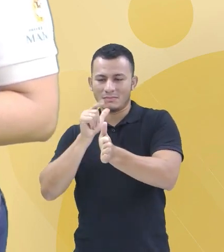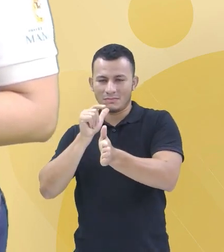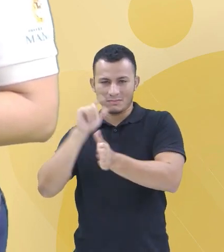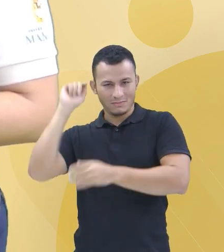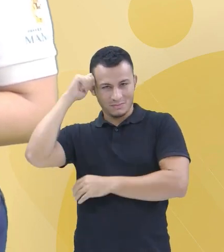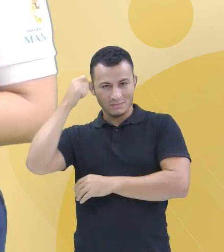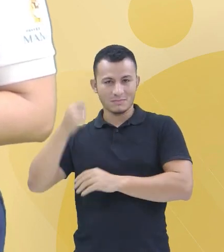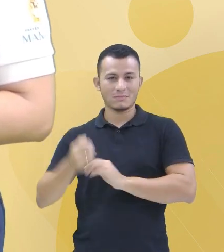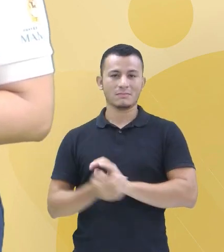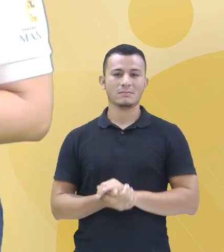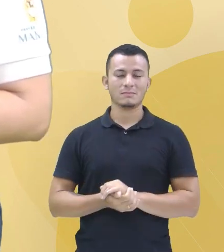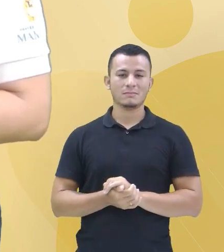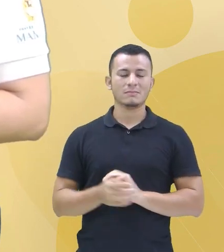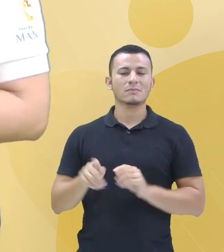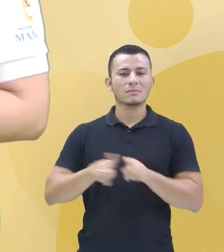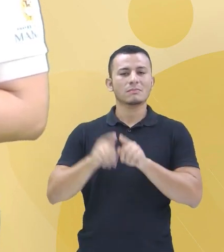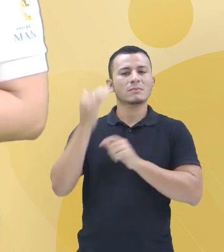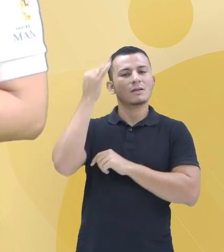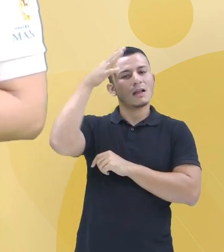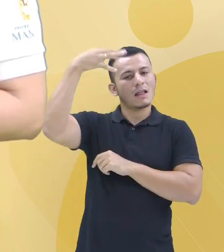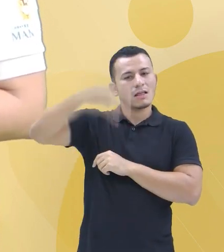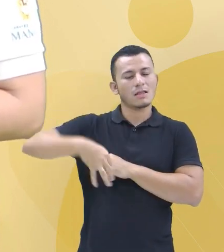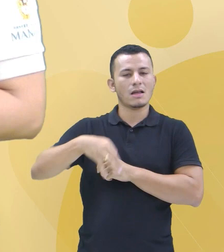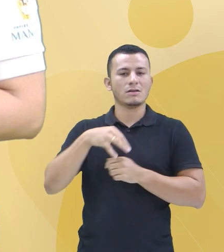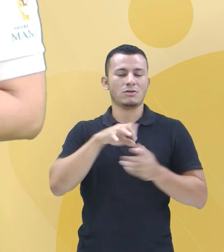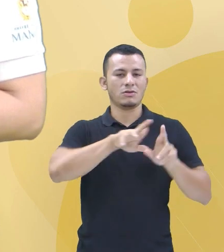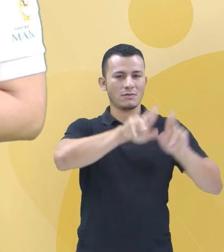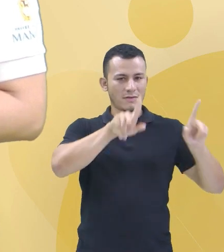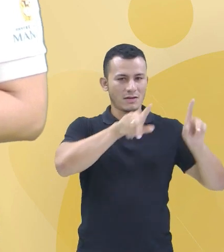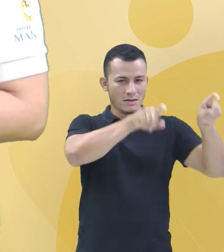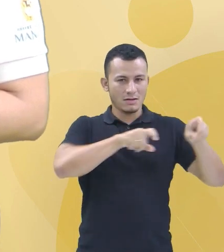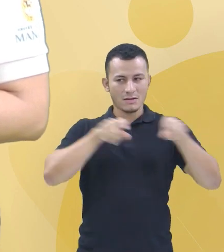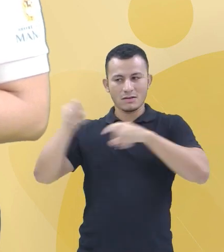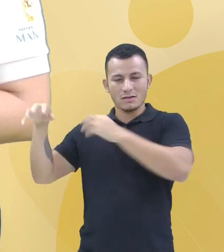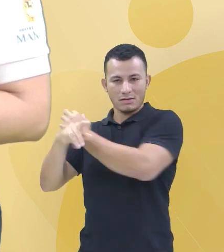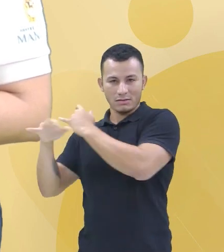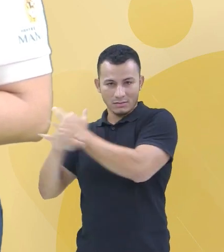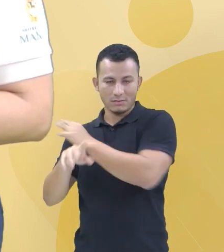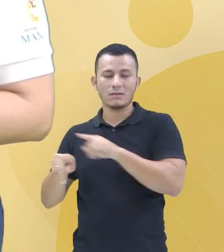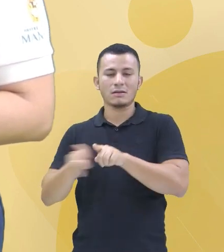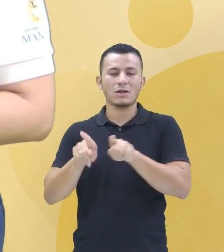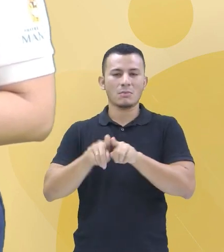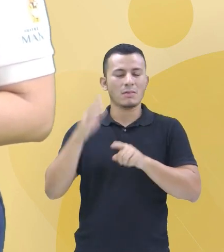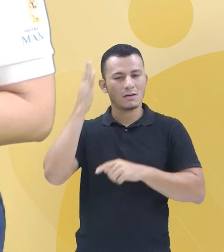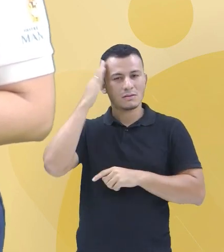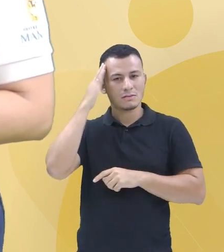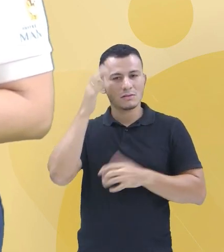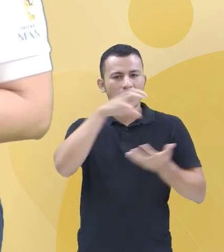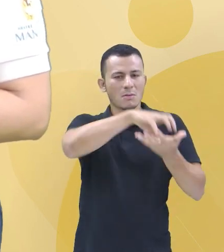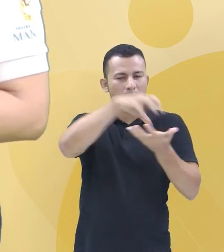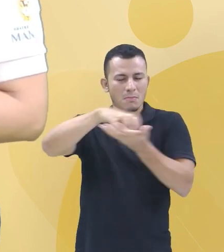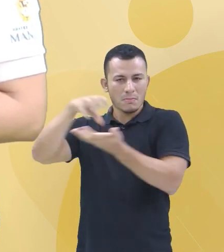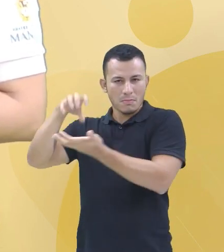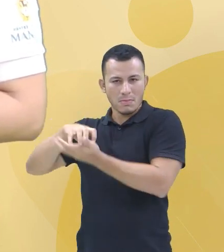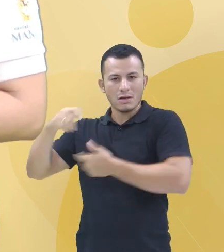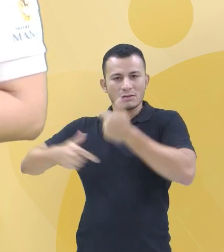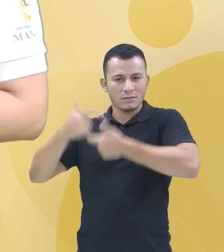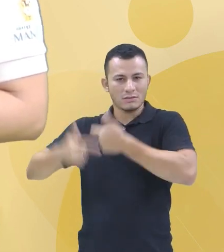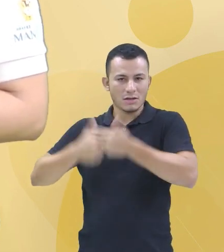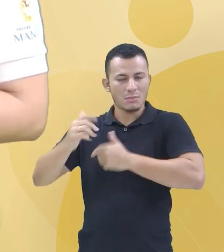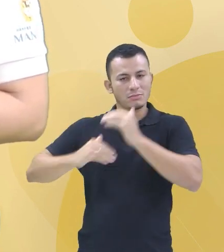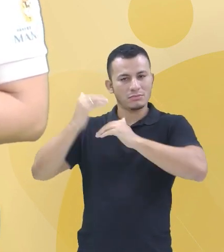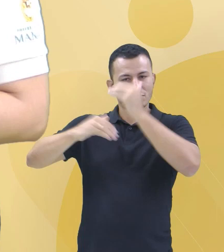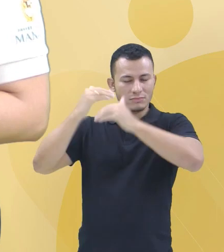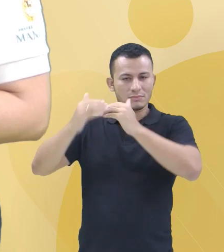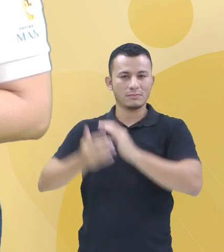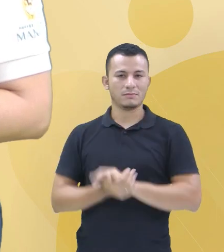do Rio Negro. Compreendi a diferença entre zona rural e urbana, e agora já sei quais atividades que Manaus realiza para se desenvolver